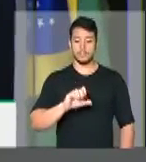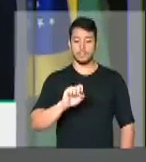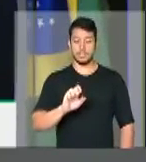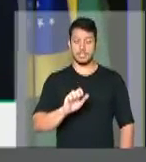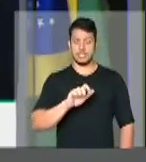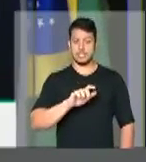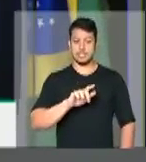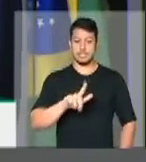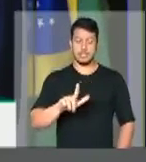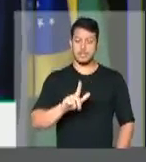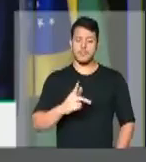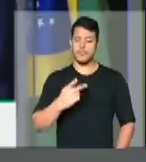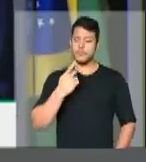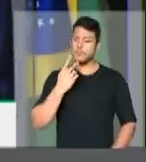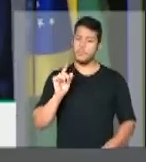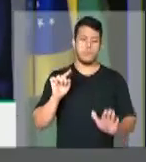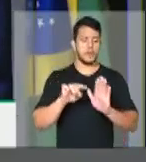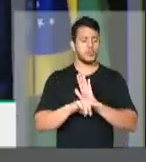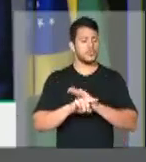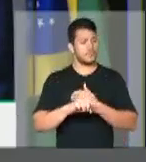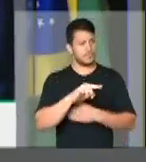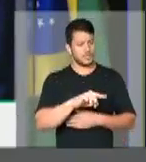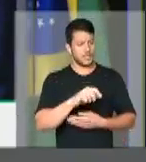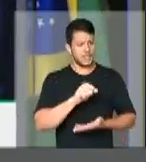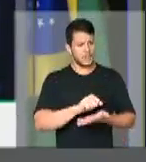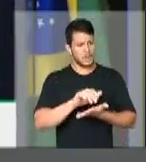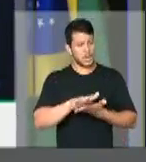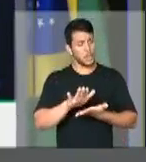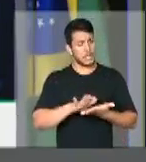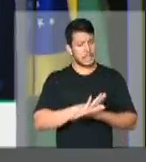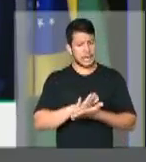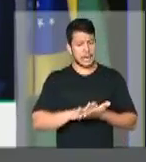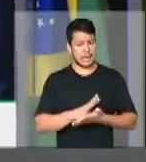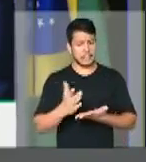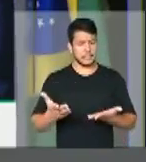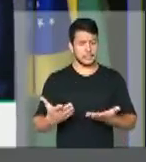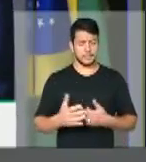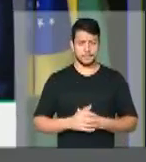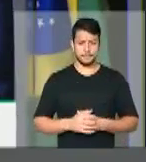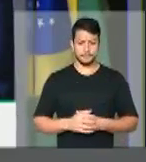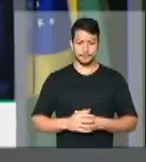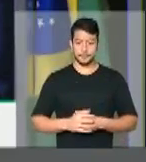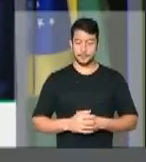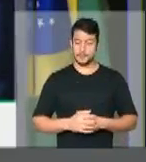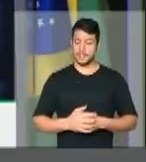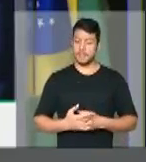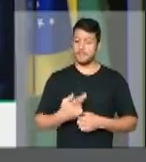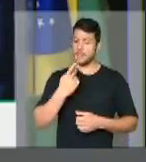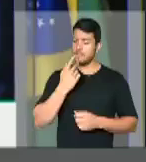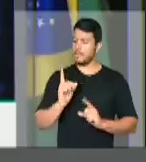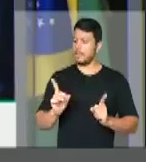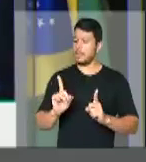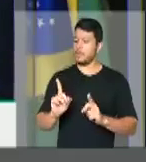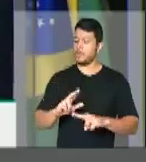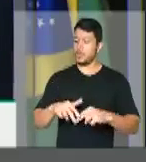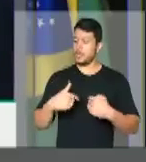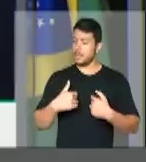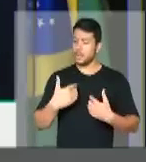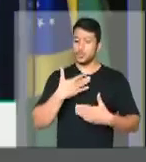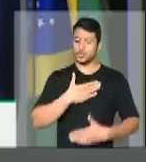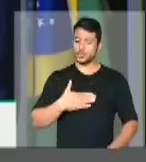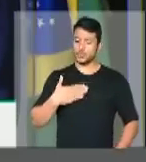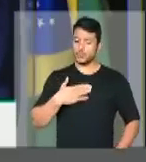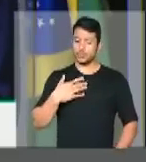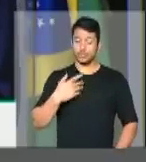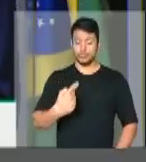ele não anotava, se trazia papel para as reuniões, porque ele trazia tudo na cabeça, exatamente, era o